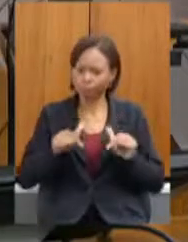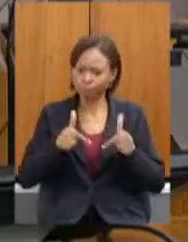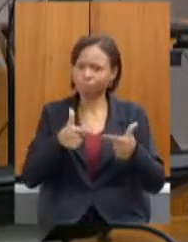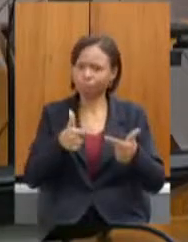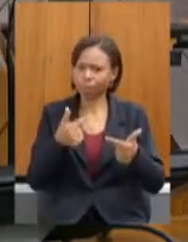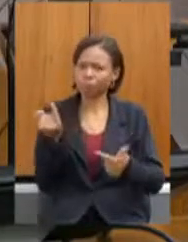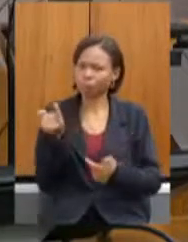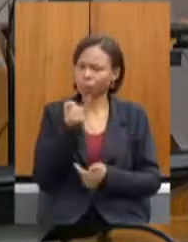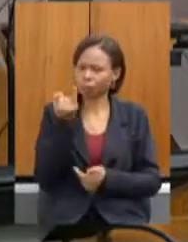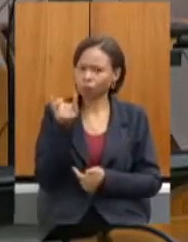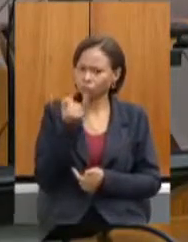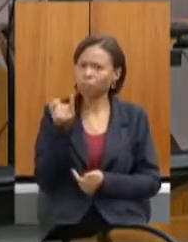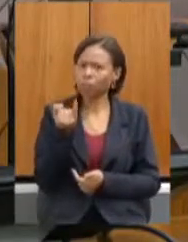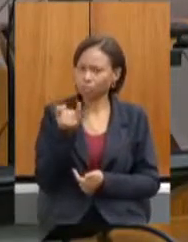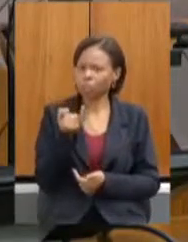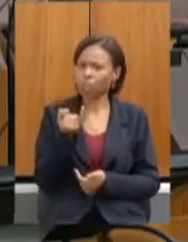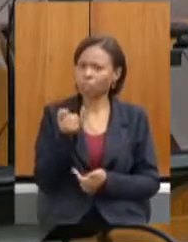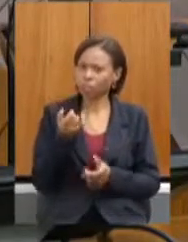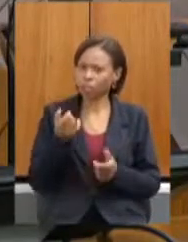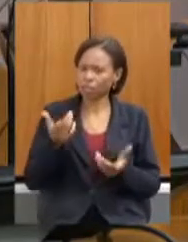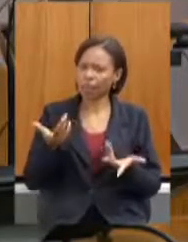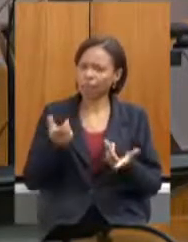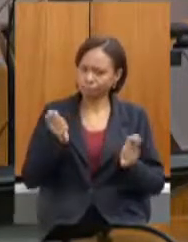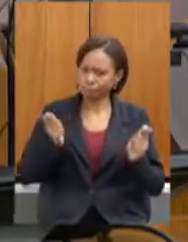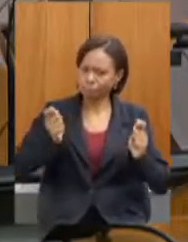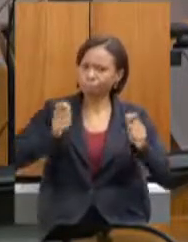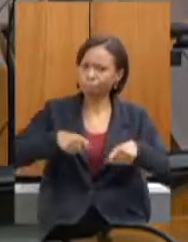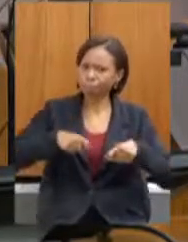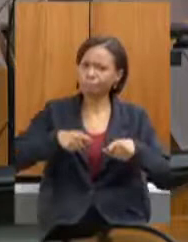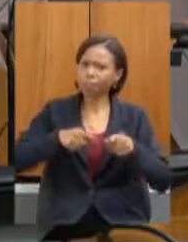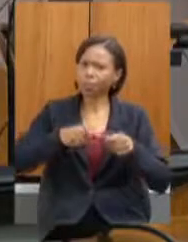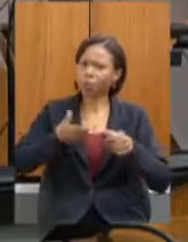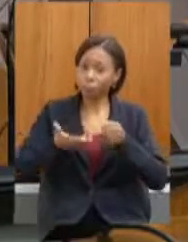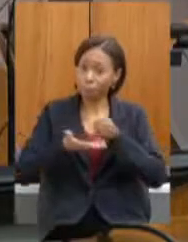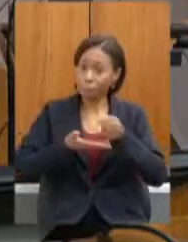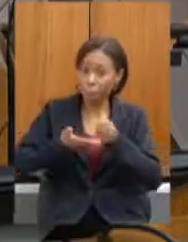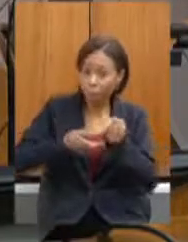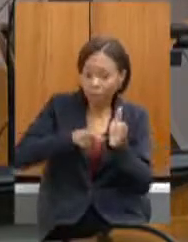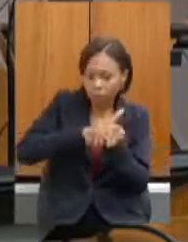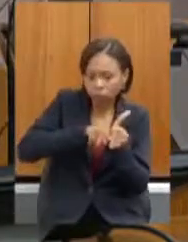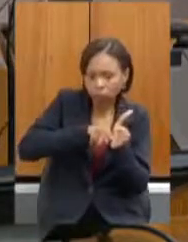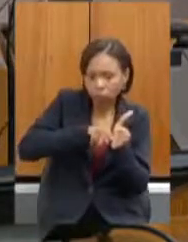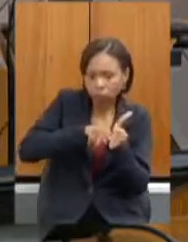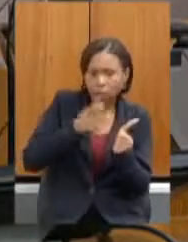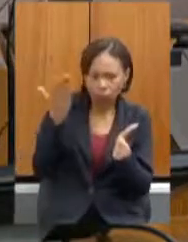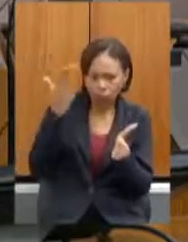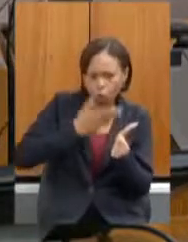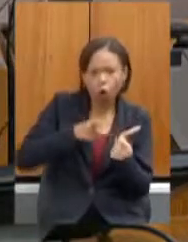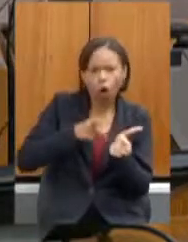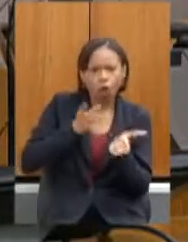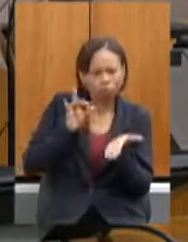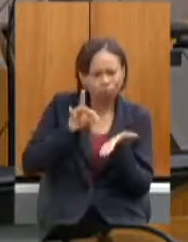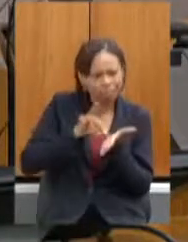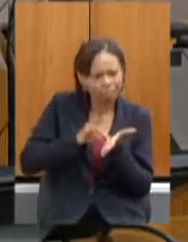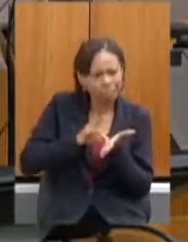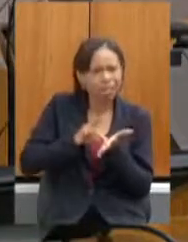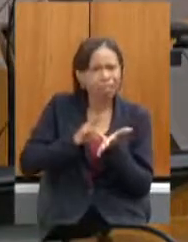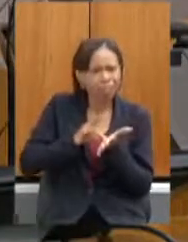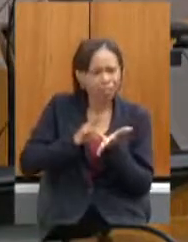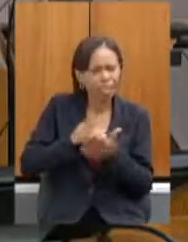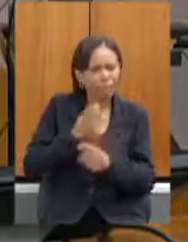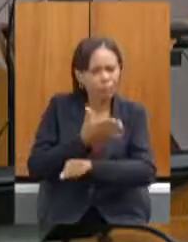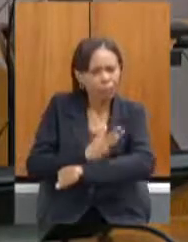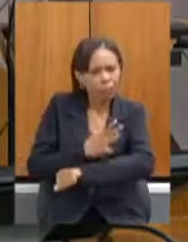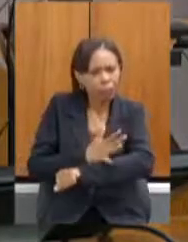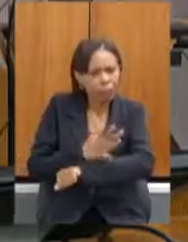fundamental uma atuação eficiente baseado em dados baseada em evidências baseado nas melhores práticas